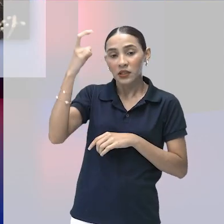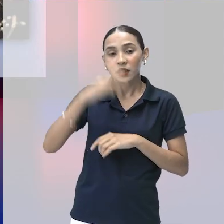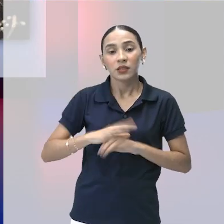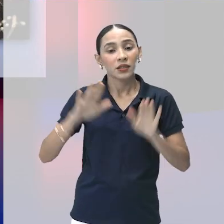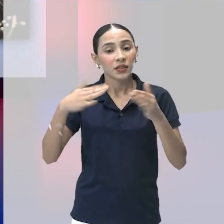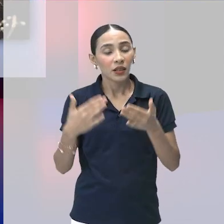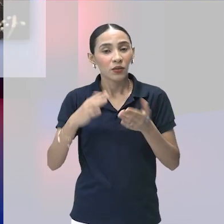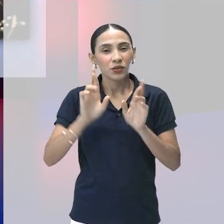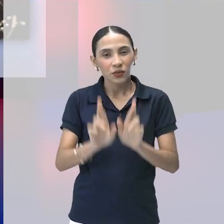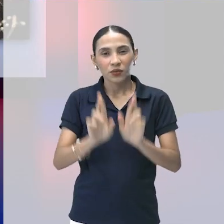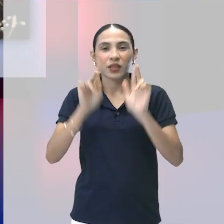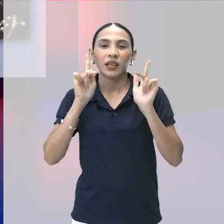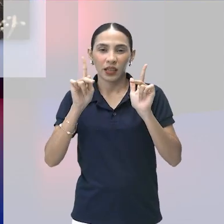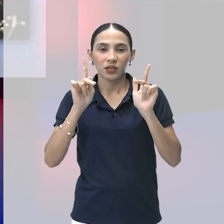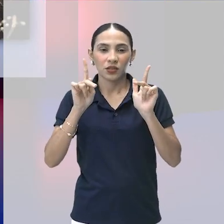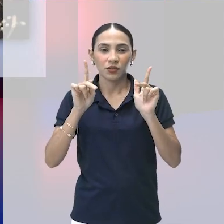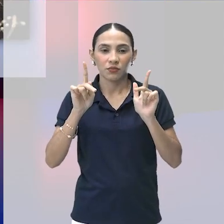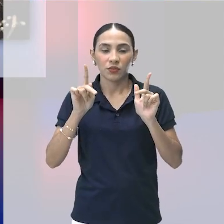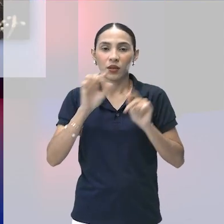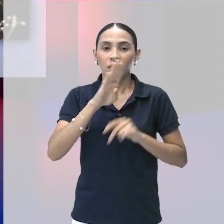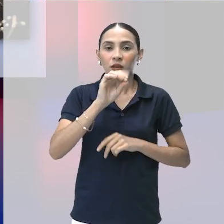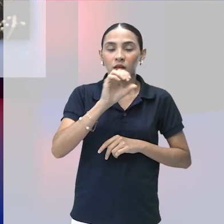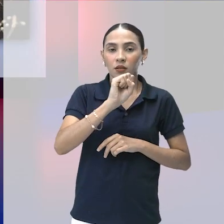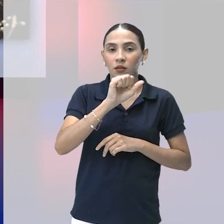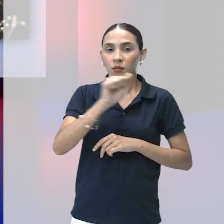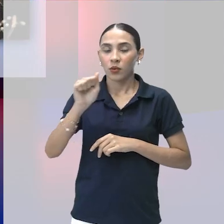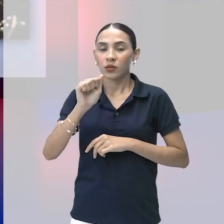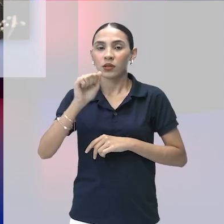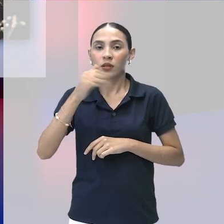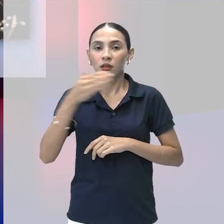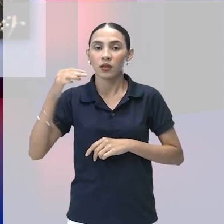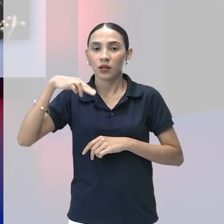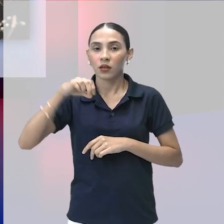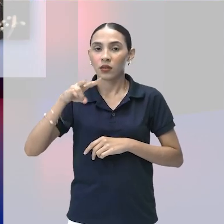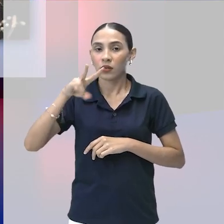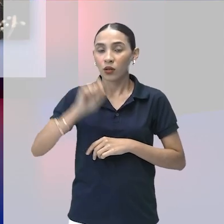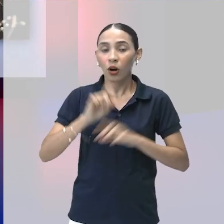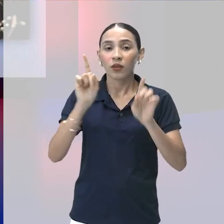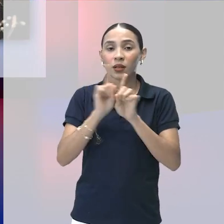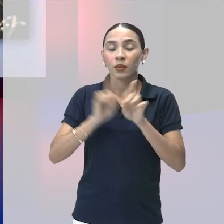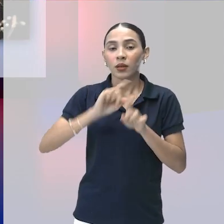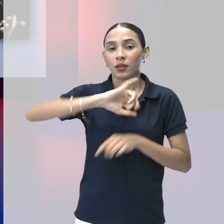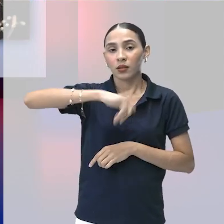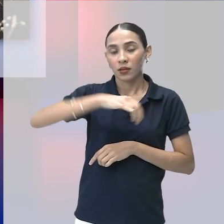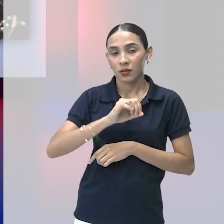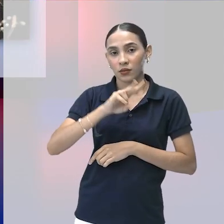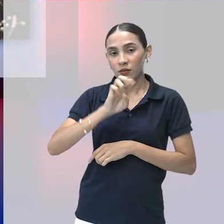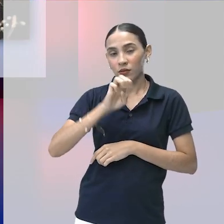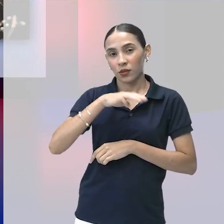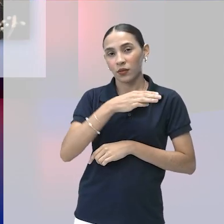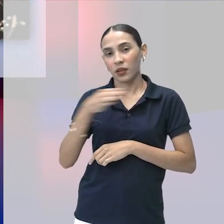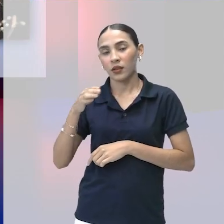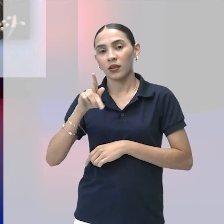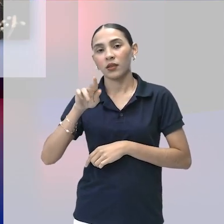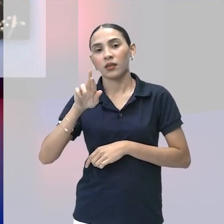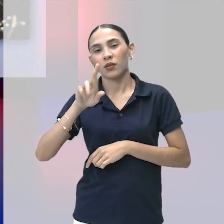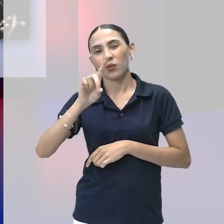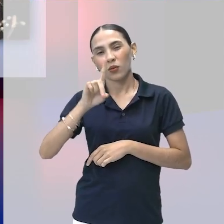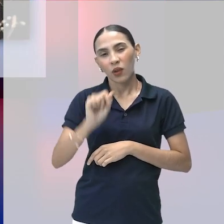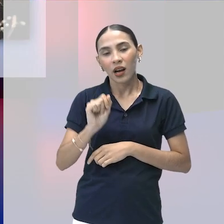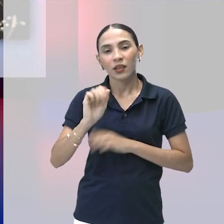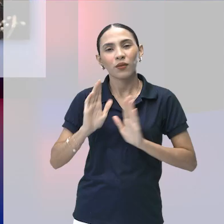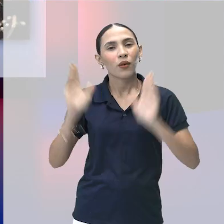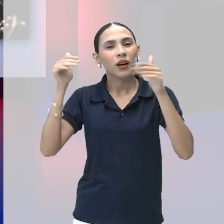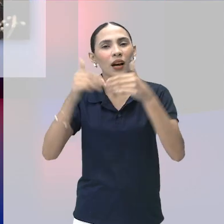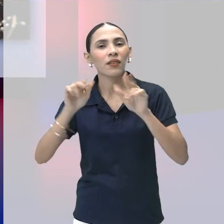estudantes. Então, diferentemente lá da Bossa Nova e da Jovem Guarda, que falavam com temas mais leves,